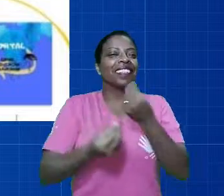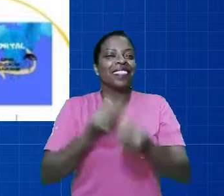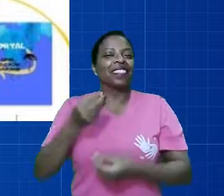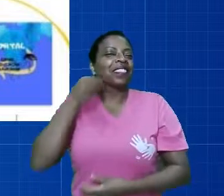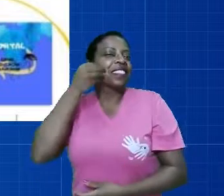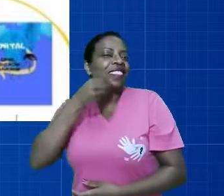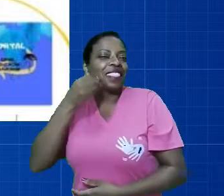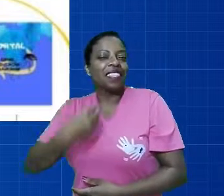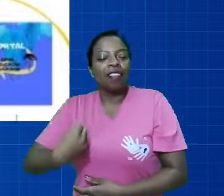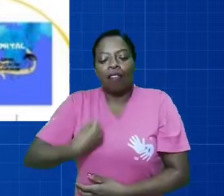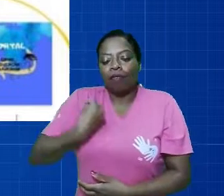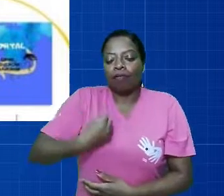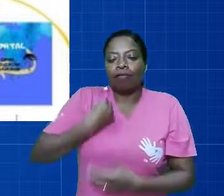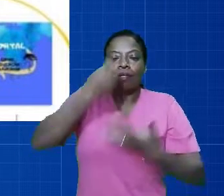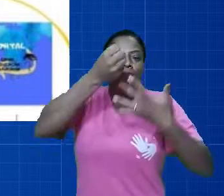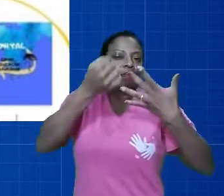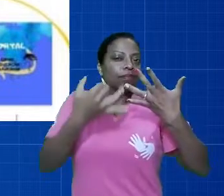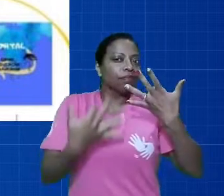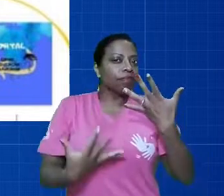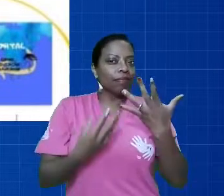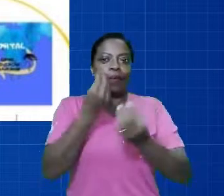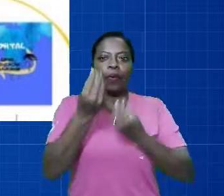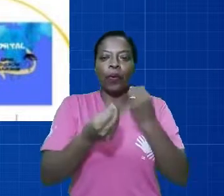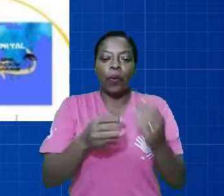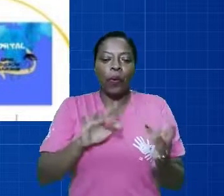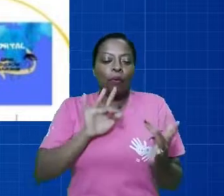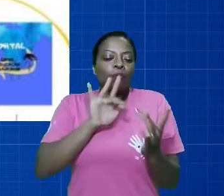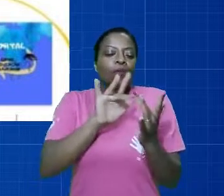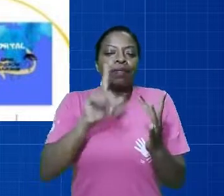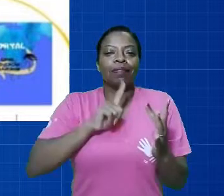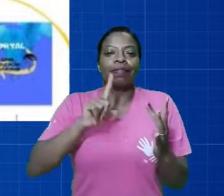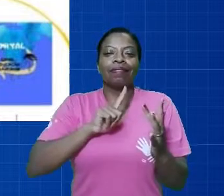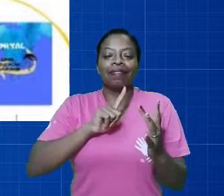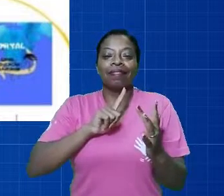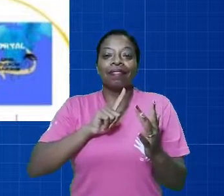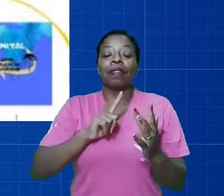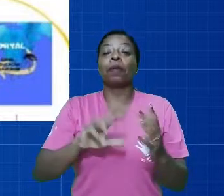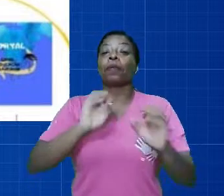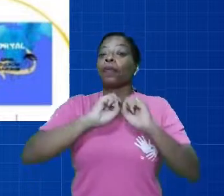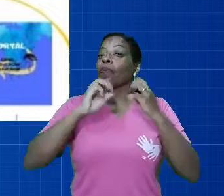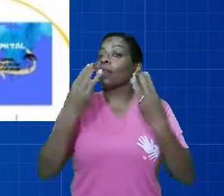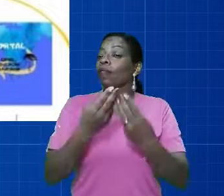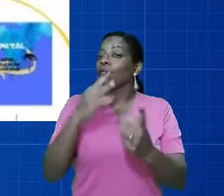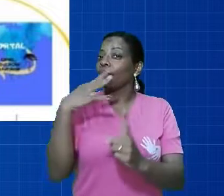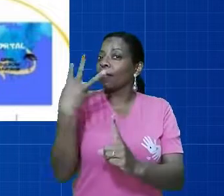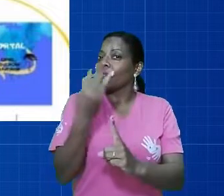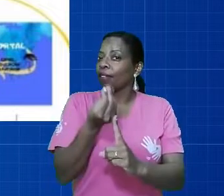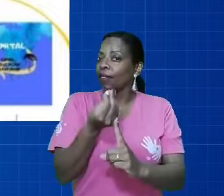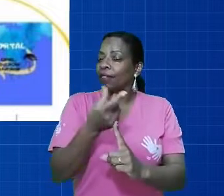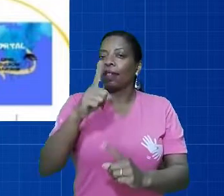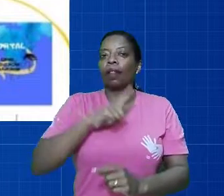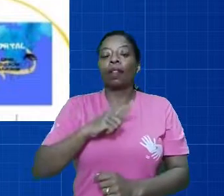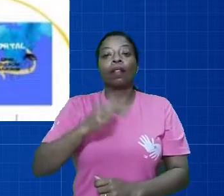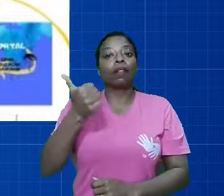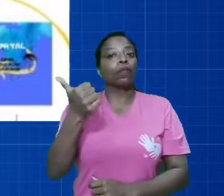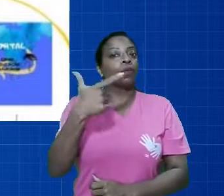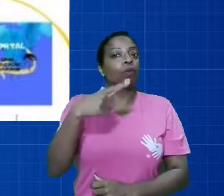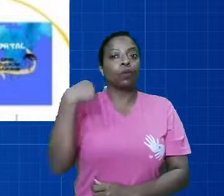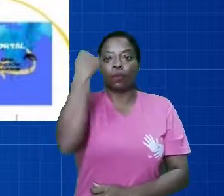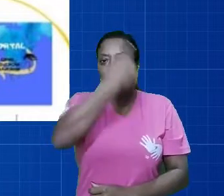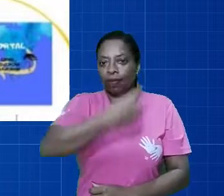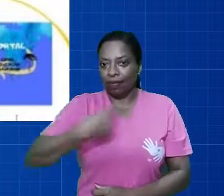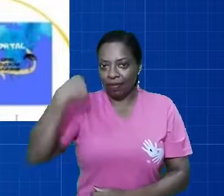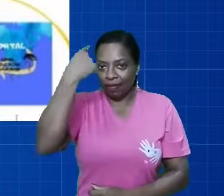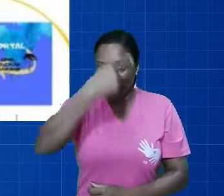desses 30 anos da oficina. O seminário contará com uma carga horária de 12 horas, onde vai ser distribuído em